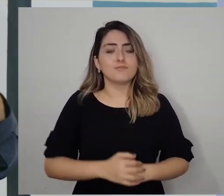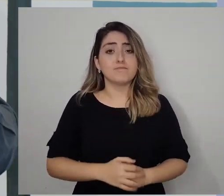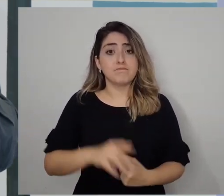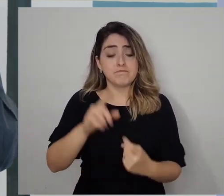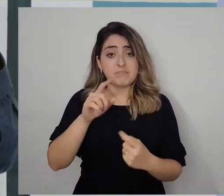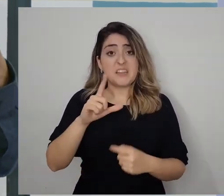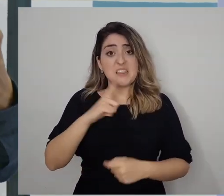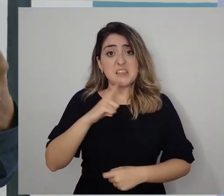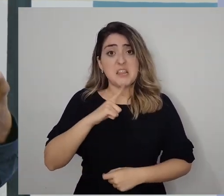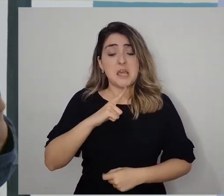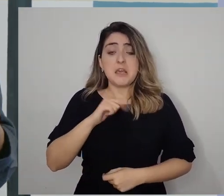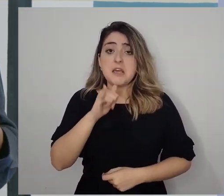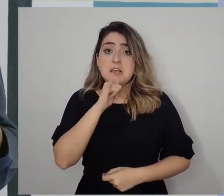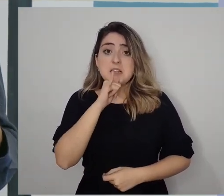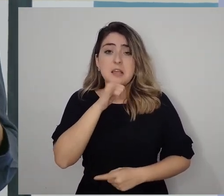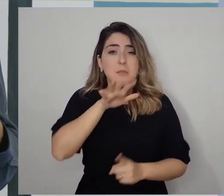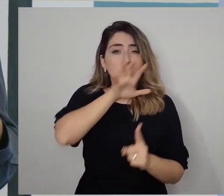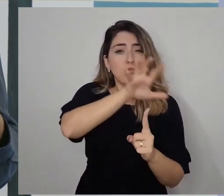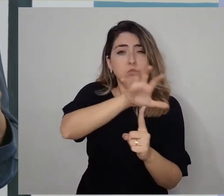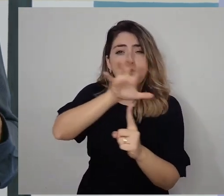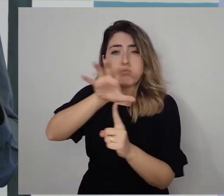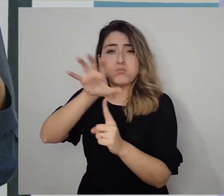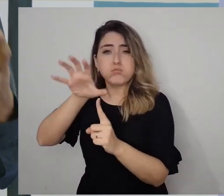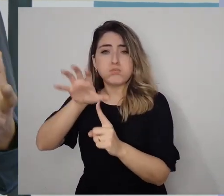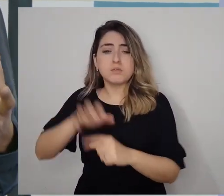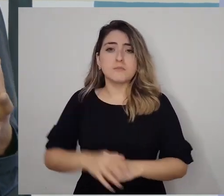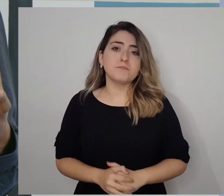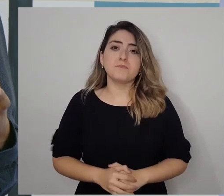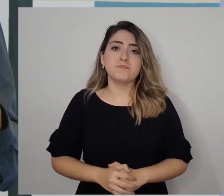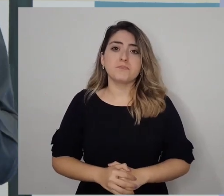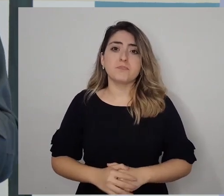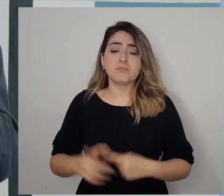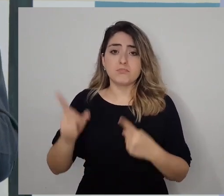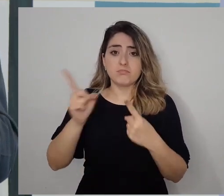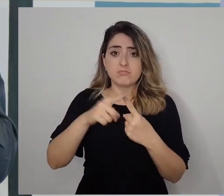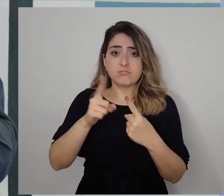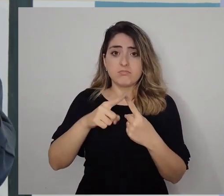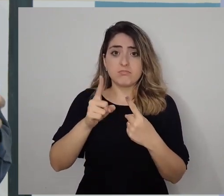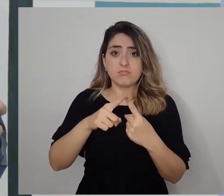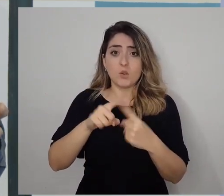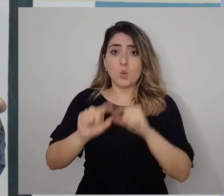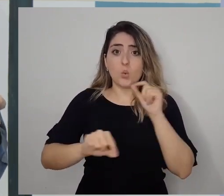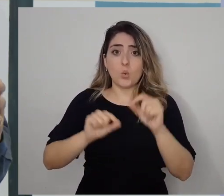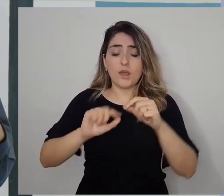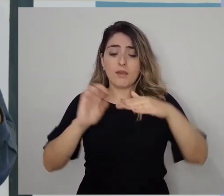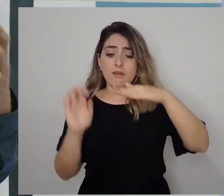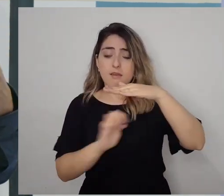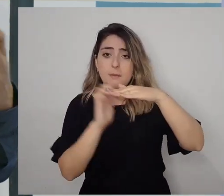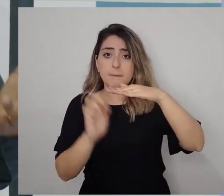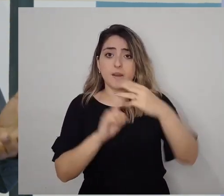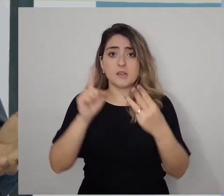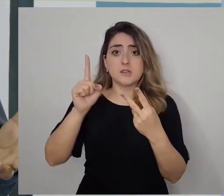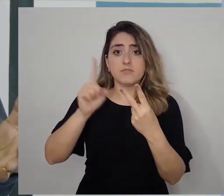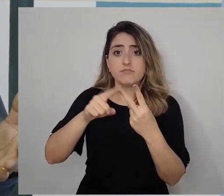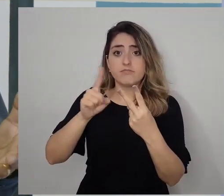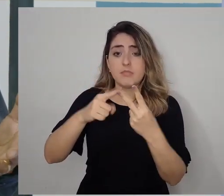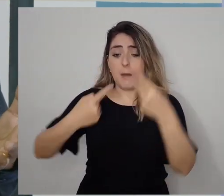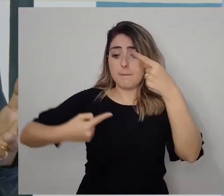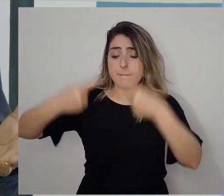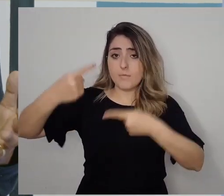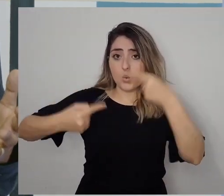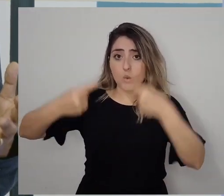com toda a sua força política, artistas com toda a sua influência, influencers